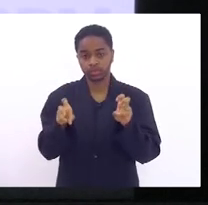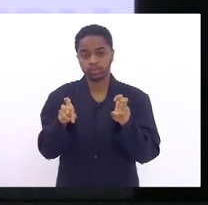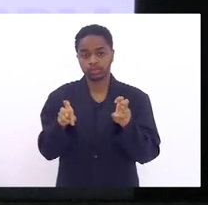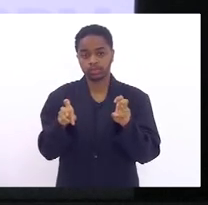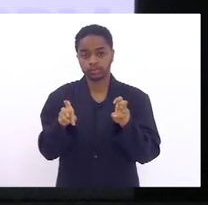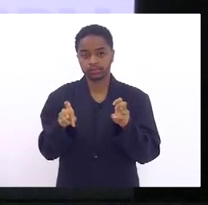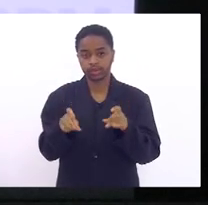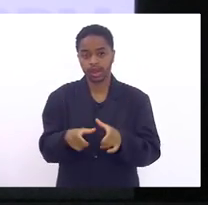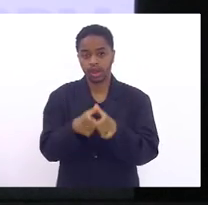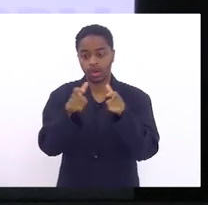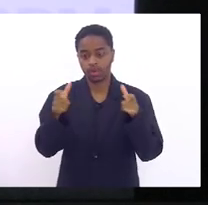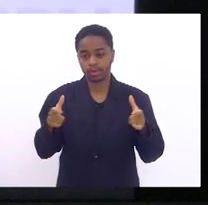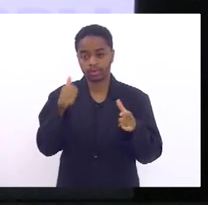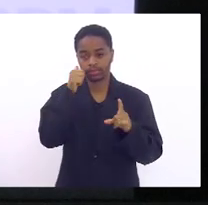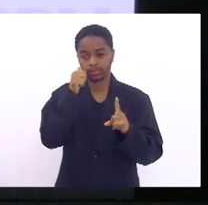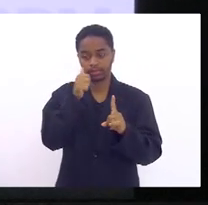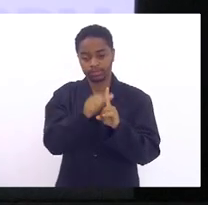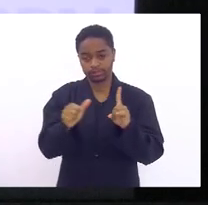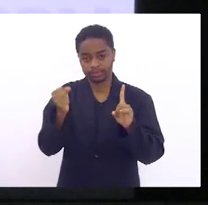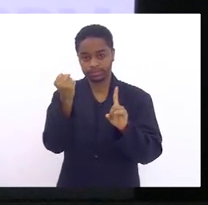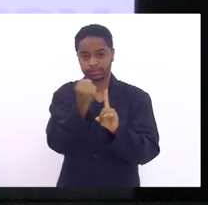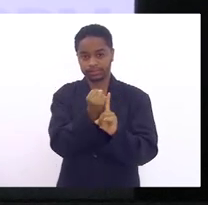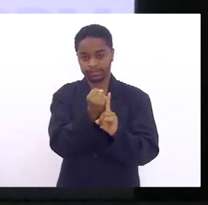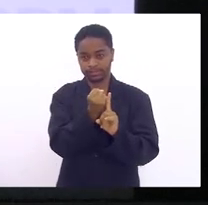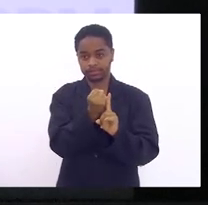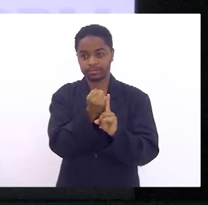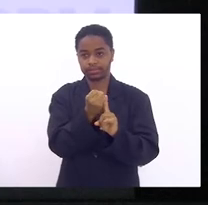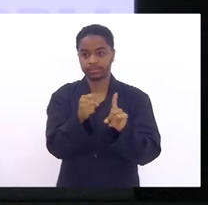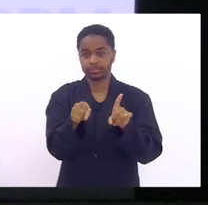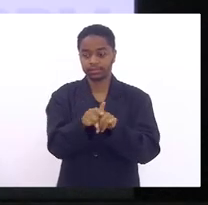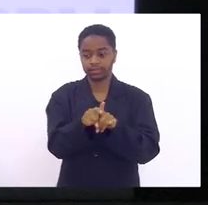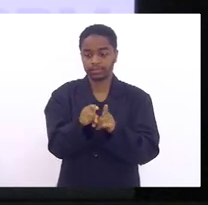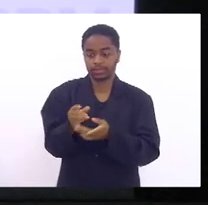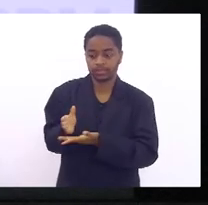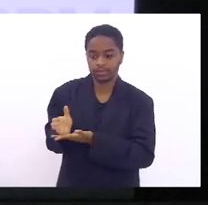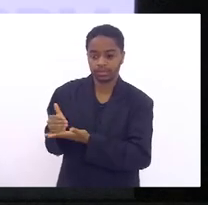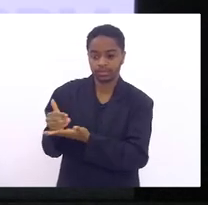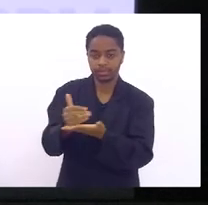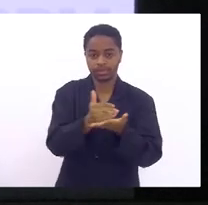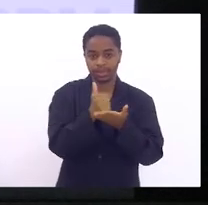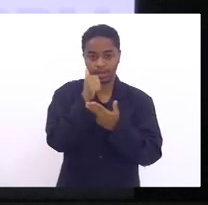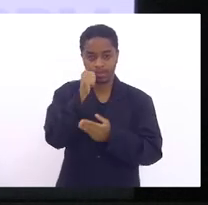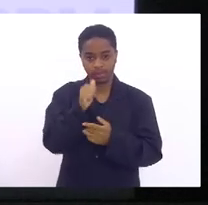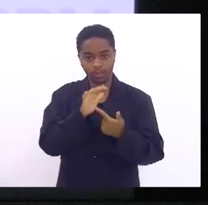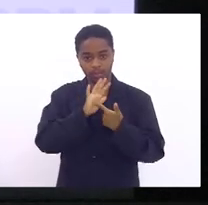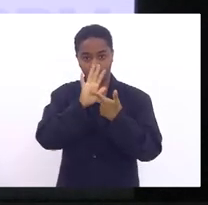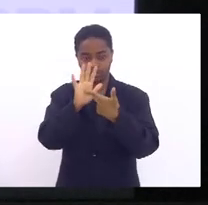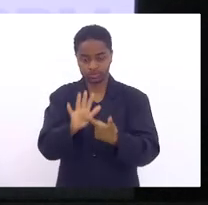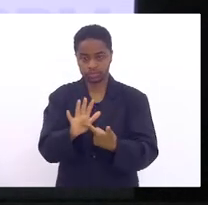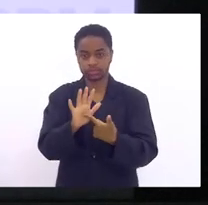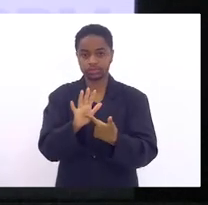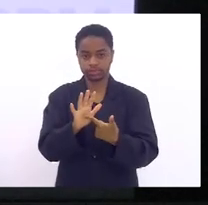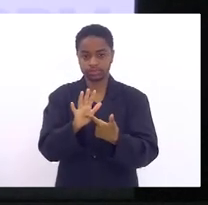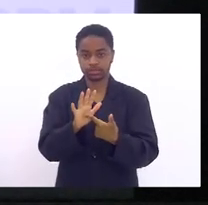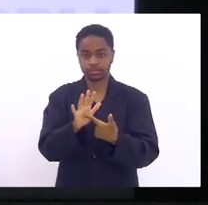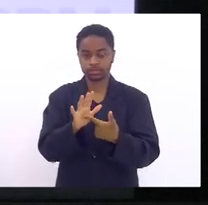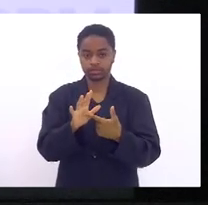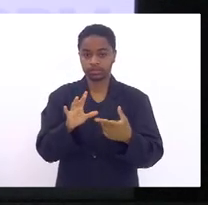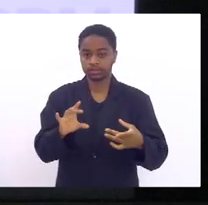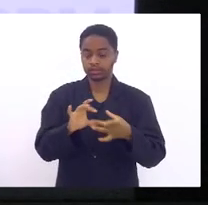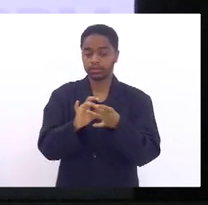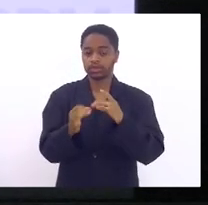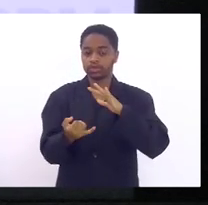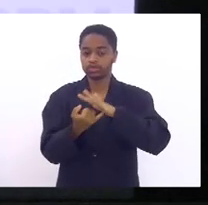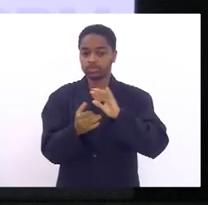crescimento do número de feminicídios né Eh o dossier mulher demonstrou isso né o dossier mulher do Instituto de segurança